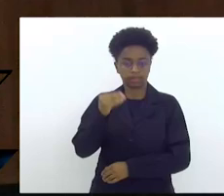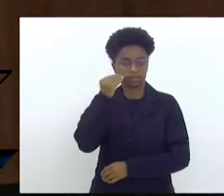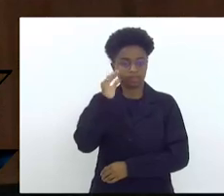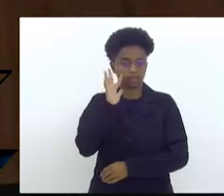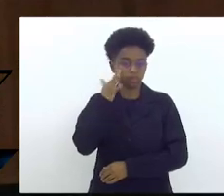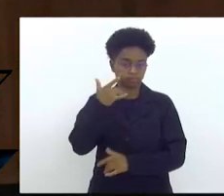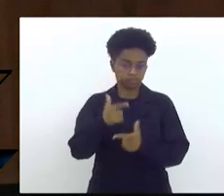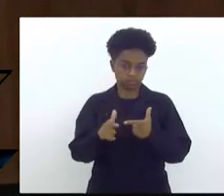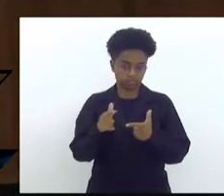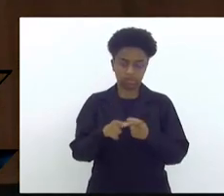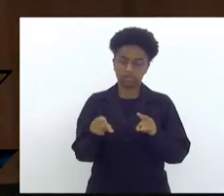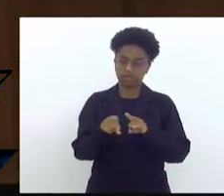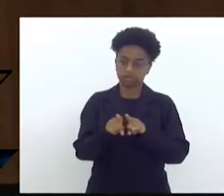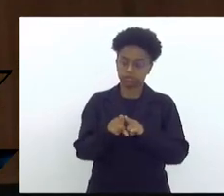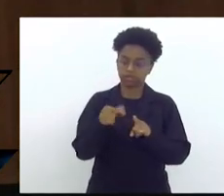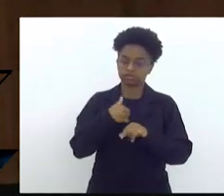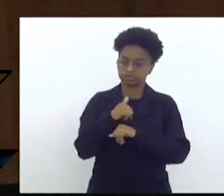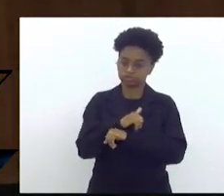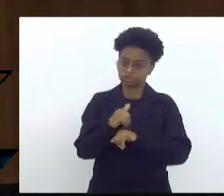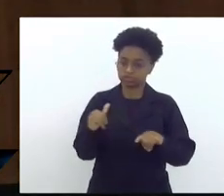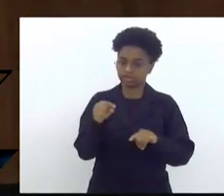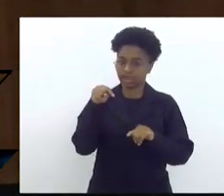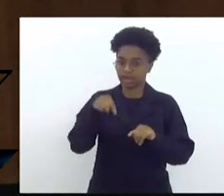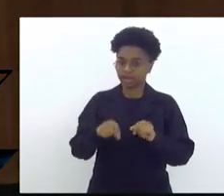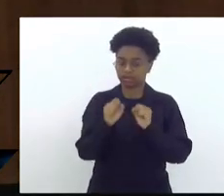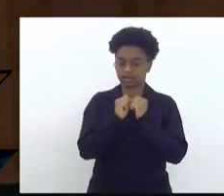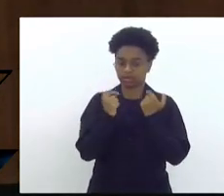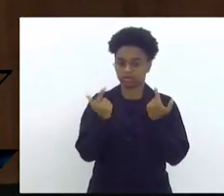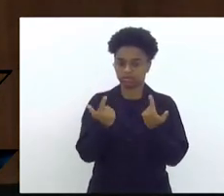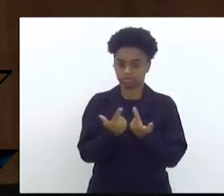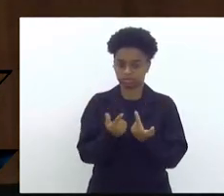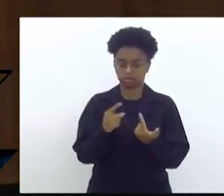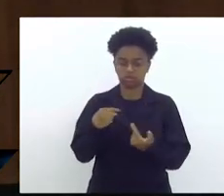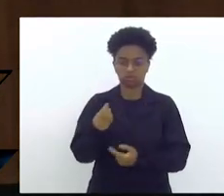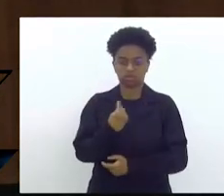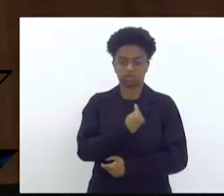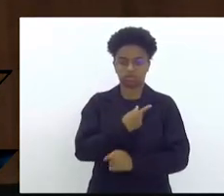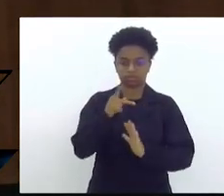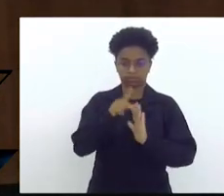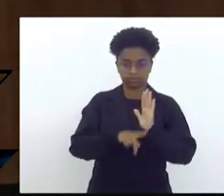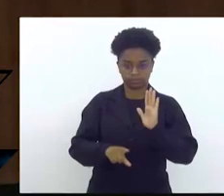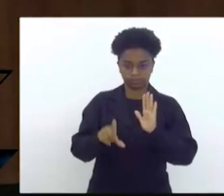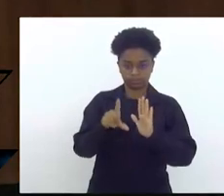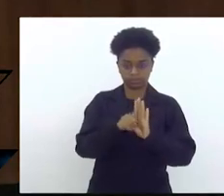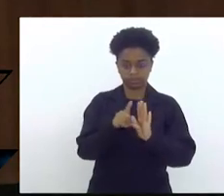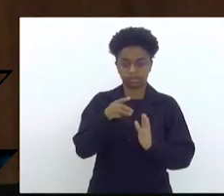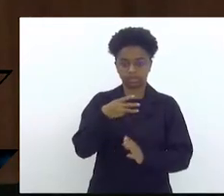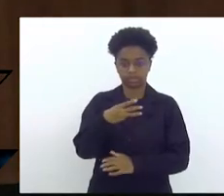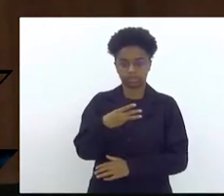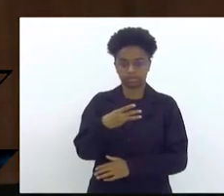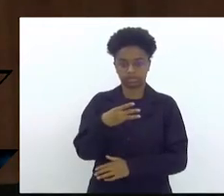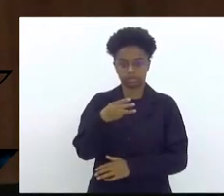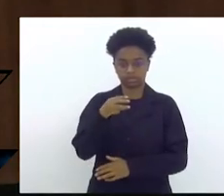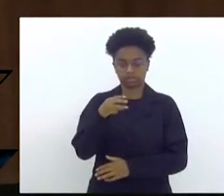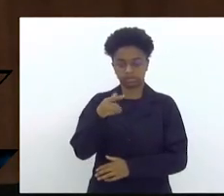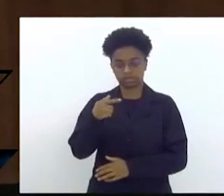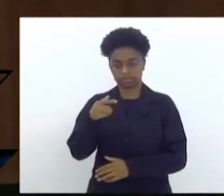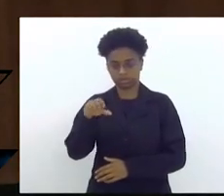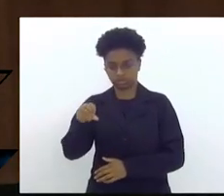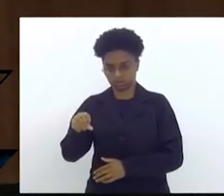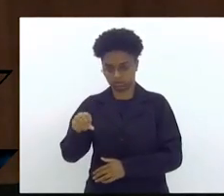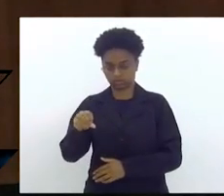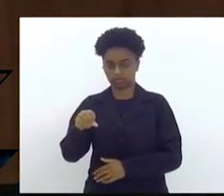também salientar que nessa casa o nosso PL que é o 379